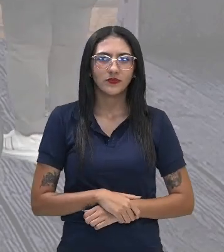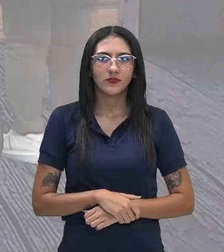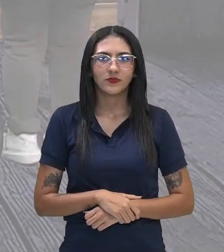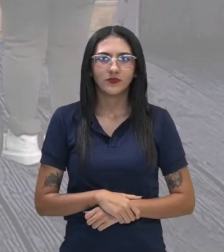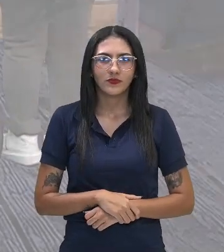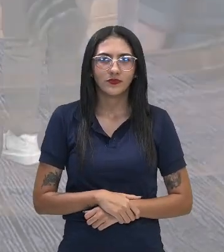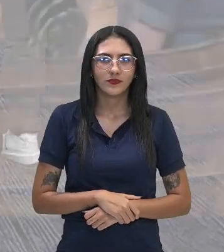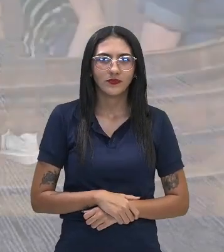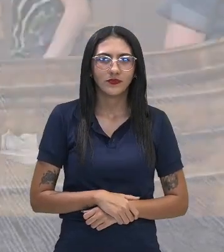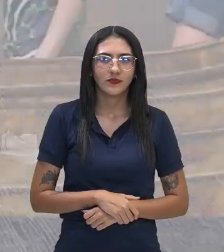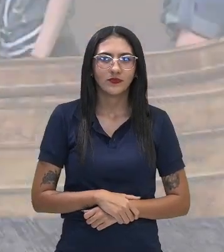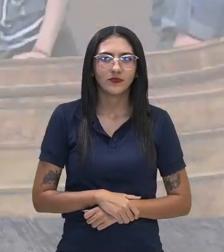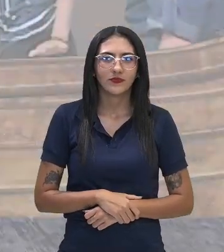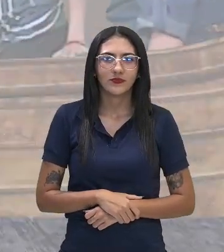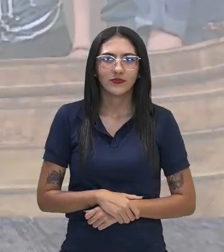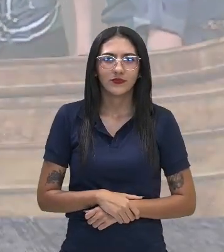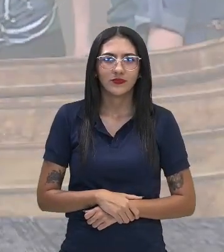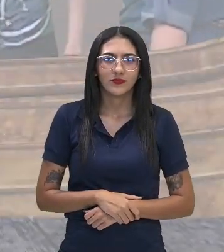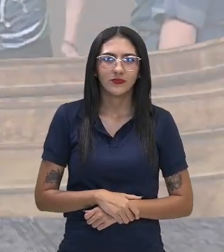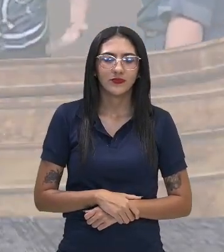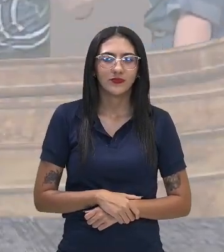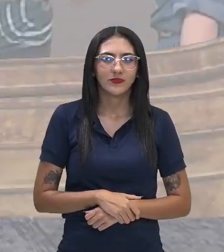Oh.